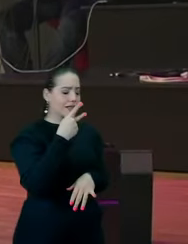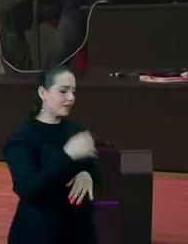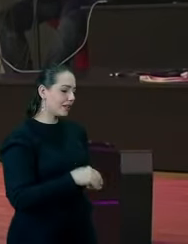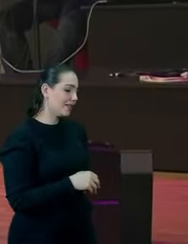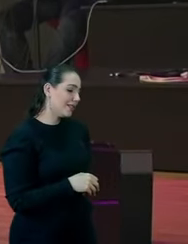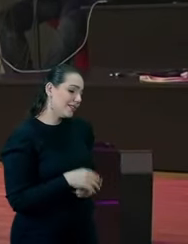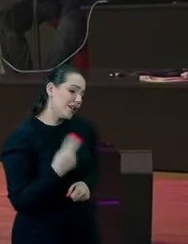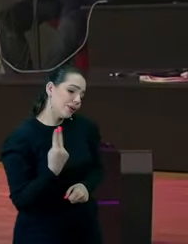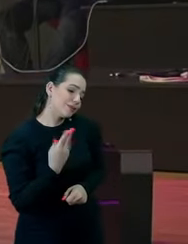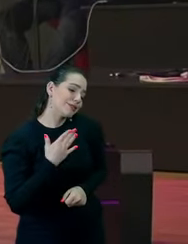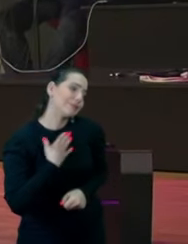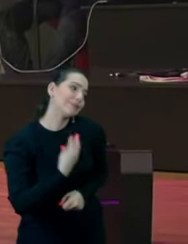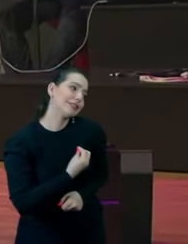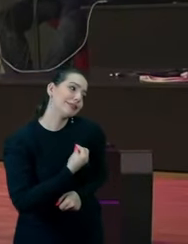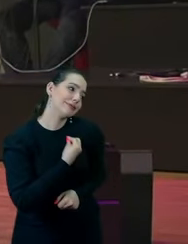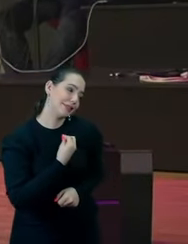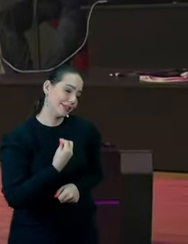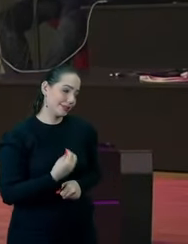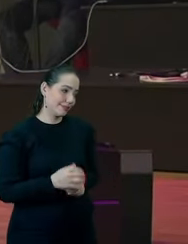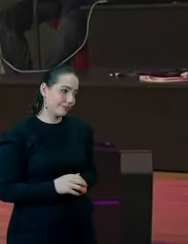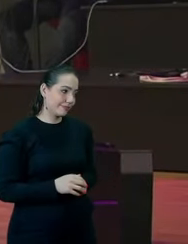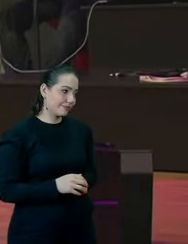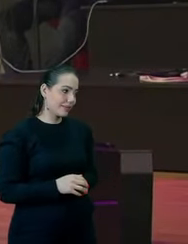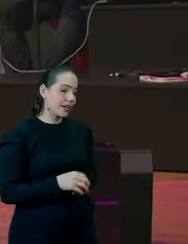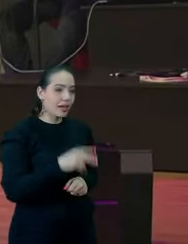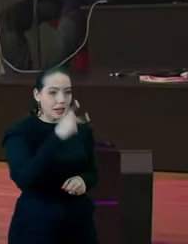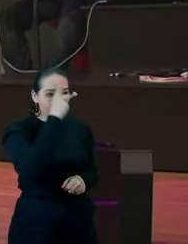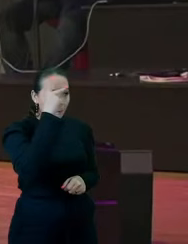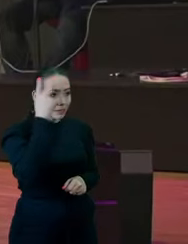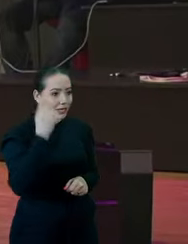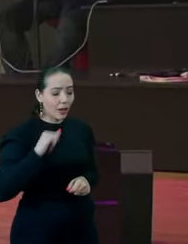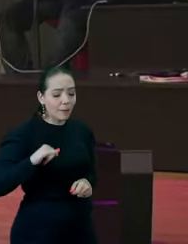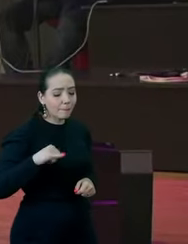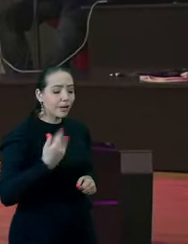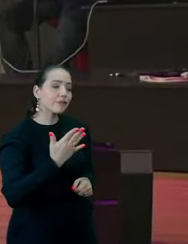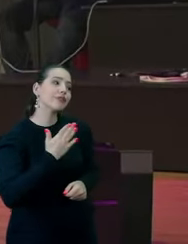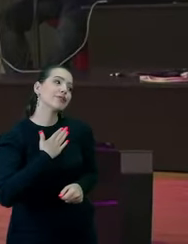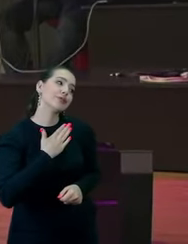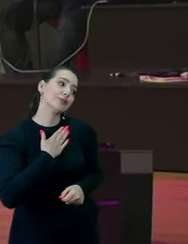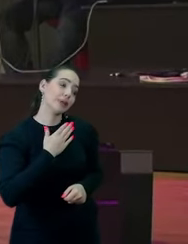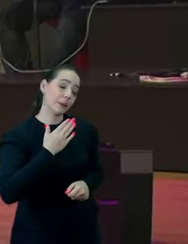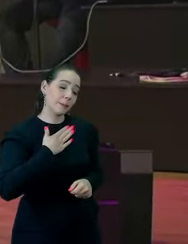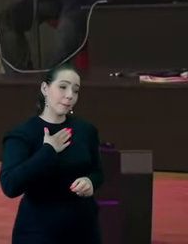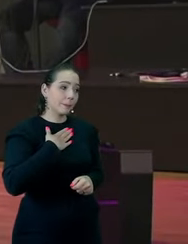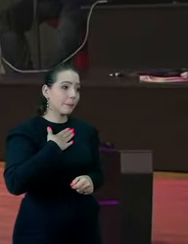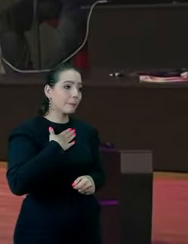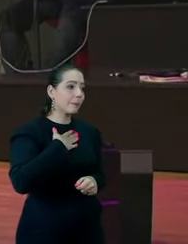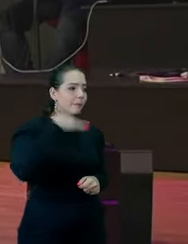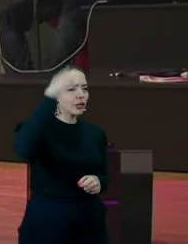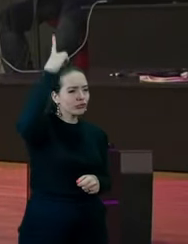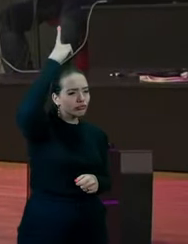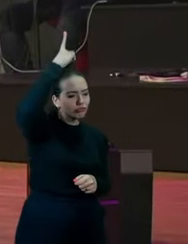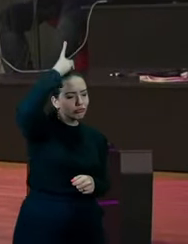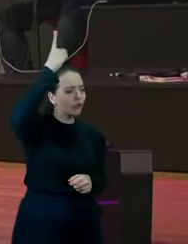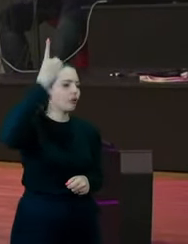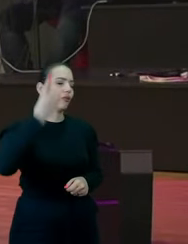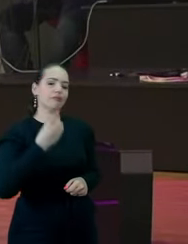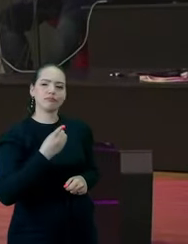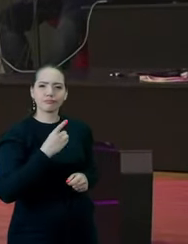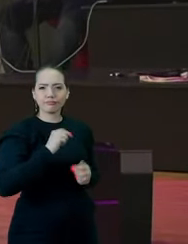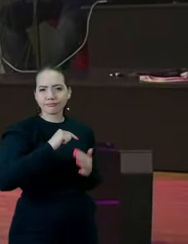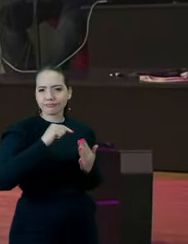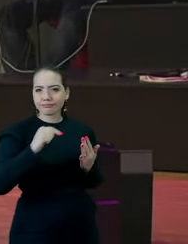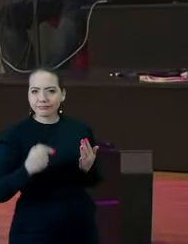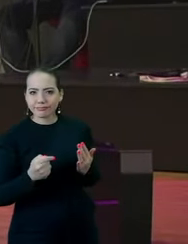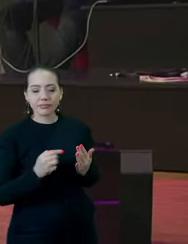troca. Cuidado. Porque depois você diz que o outro é, que o outro te, né? Mas cuidado, porque você